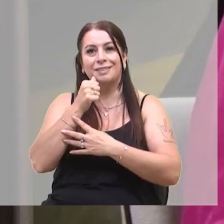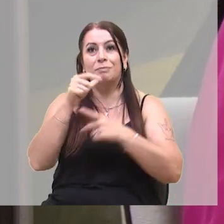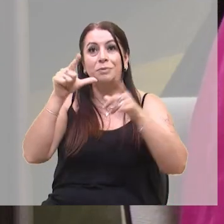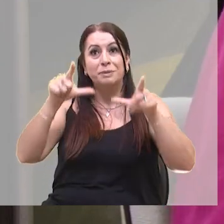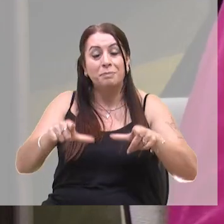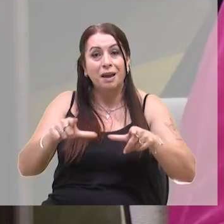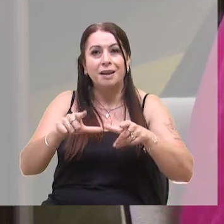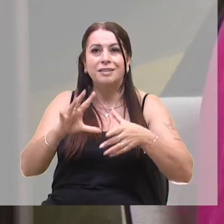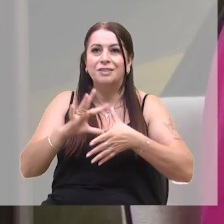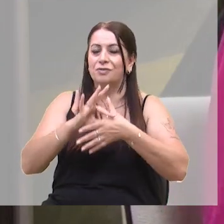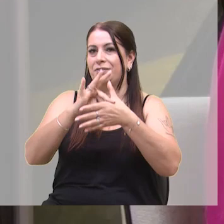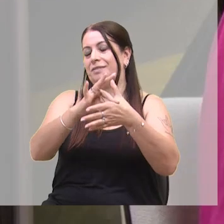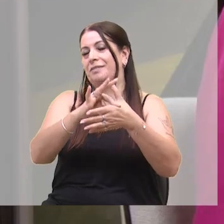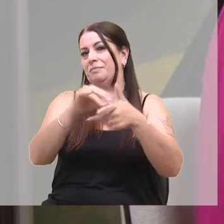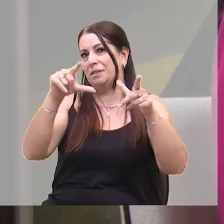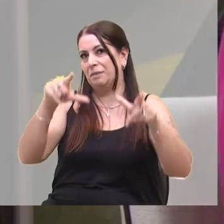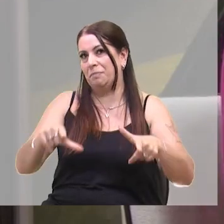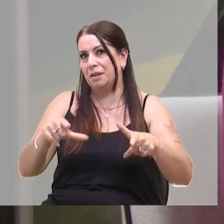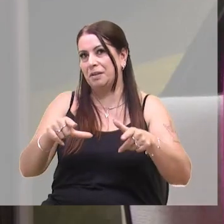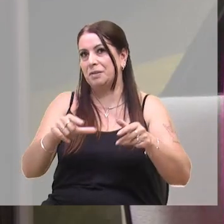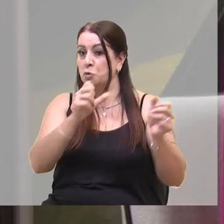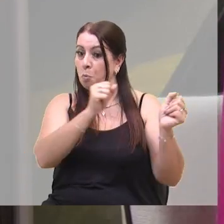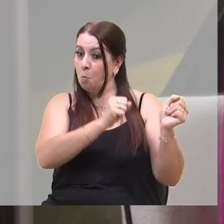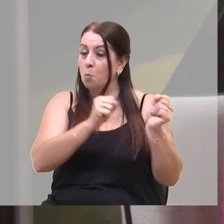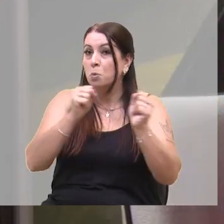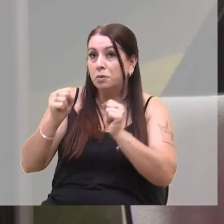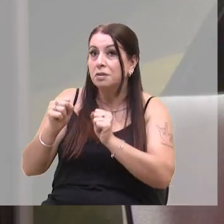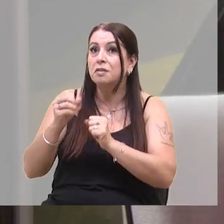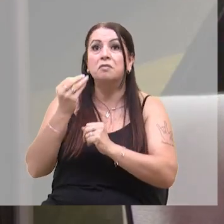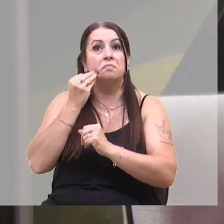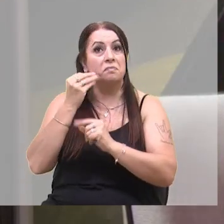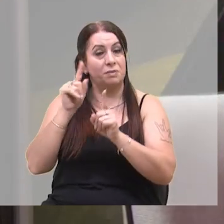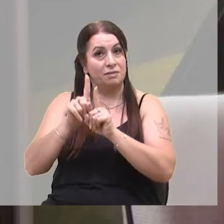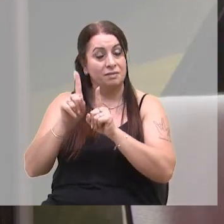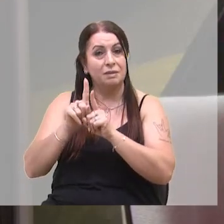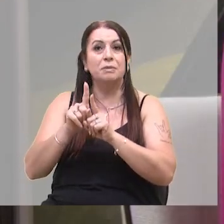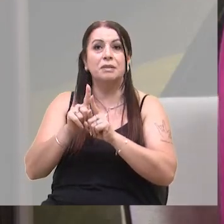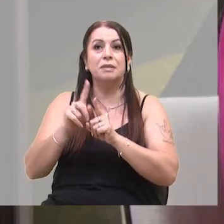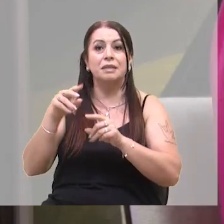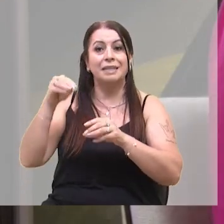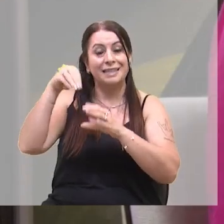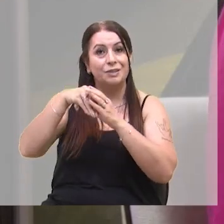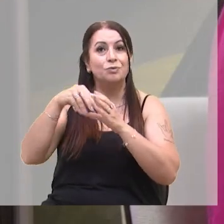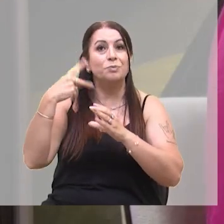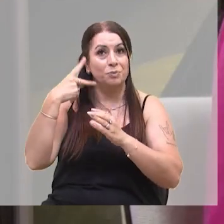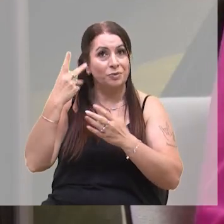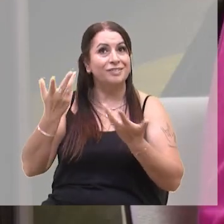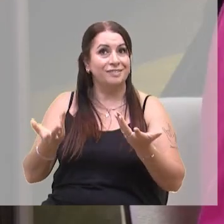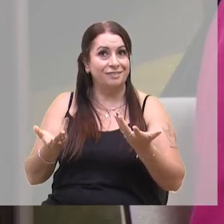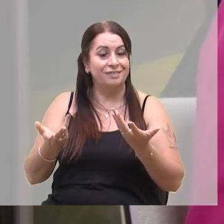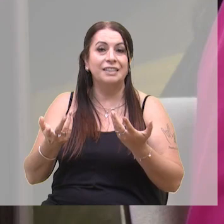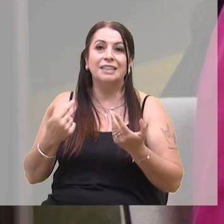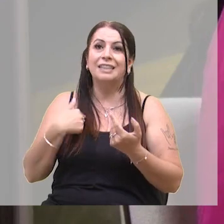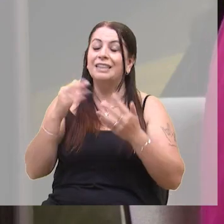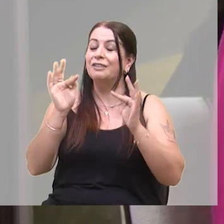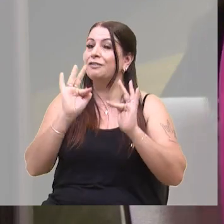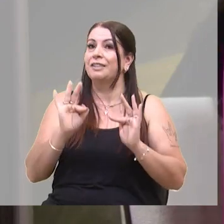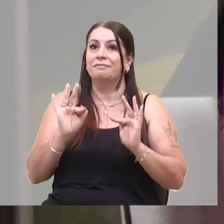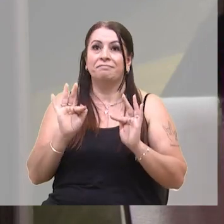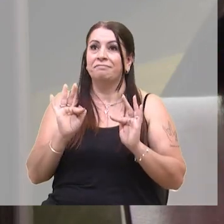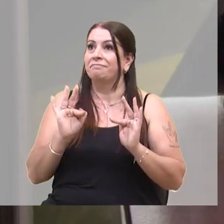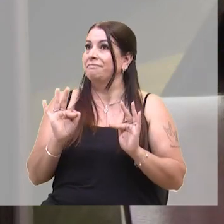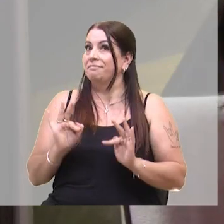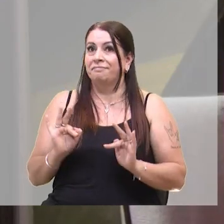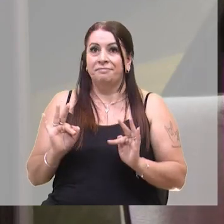de puxar, de atrair, de incentivar outras mulheres para espaços de liderança, para espaços de poder e, obviamente,